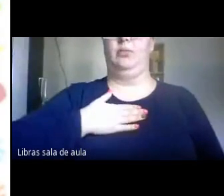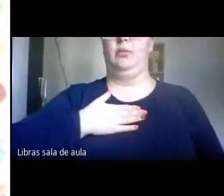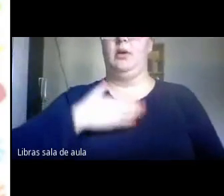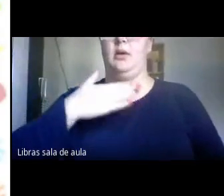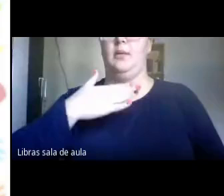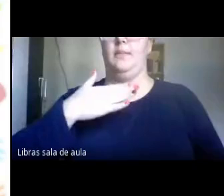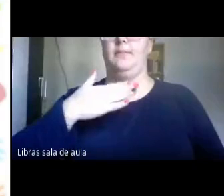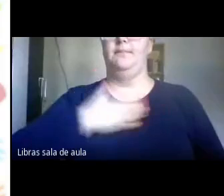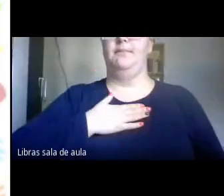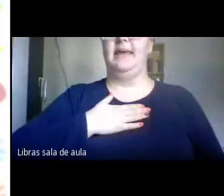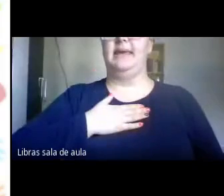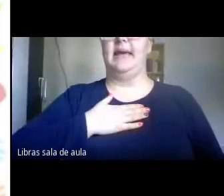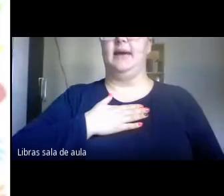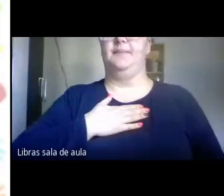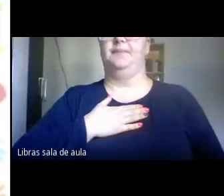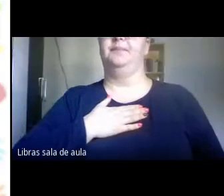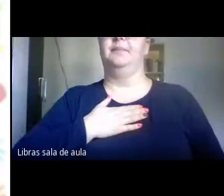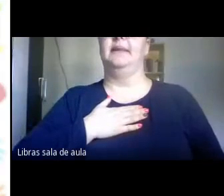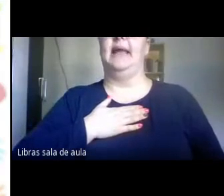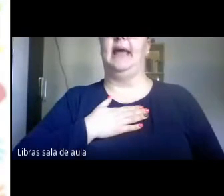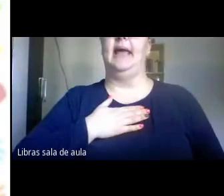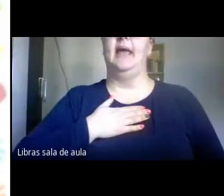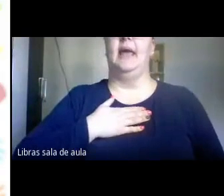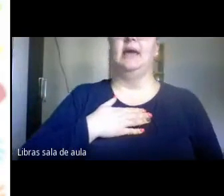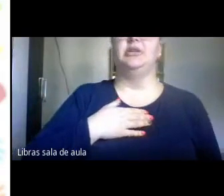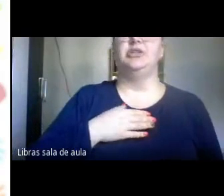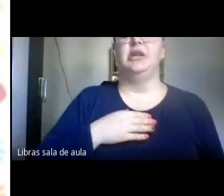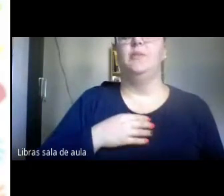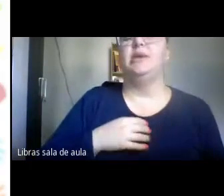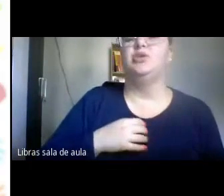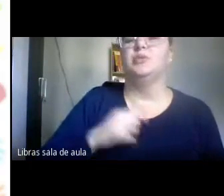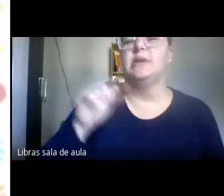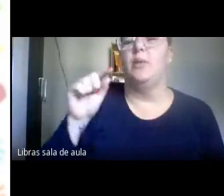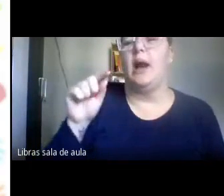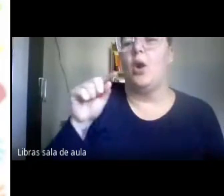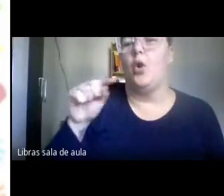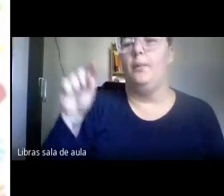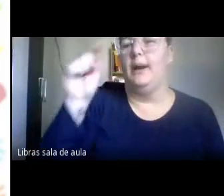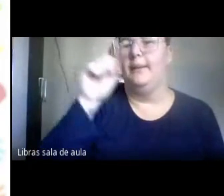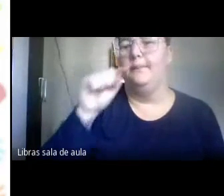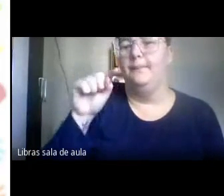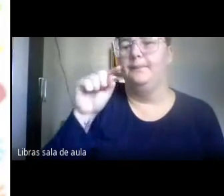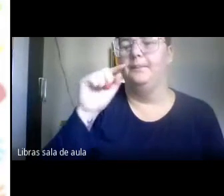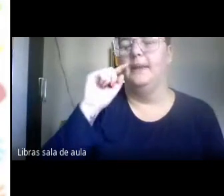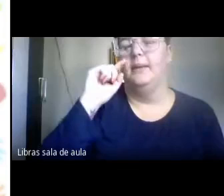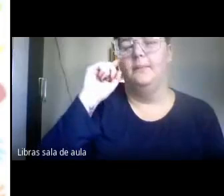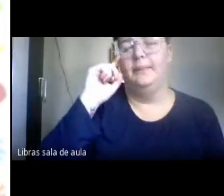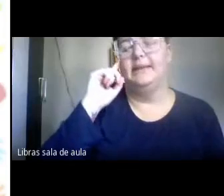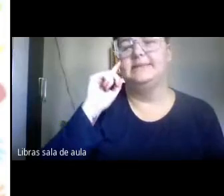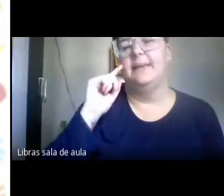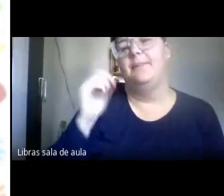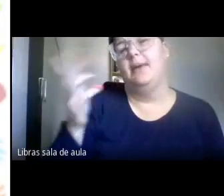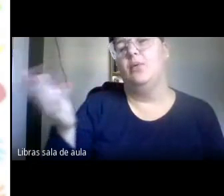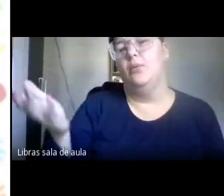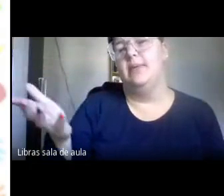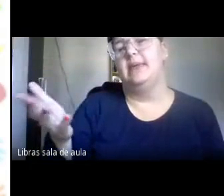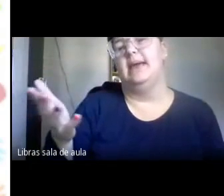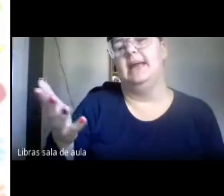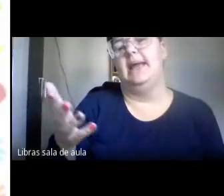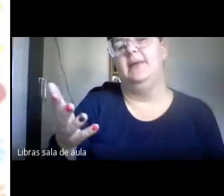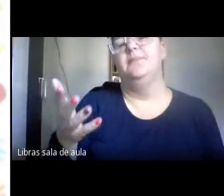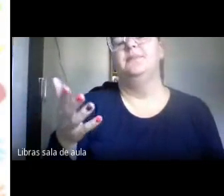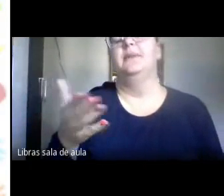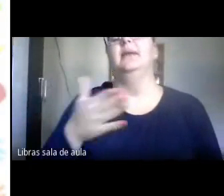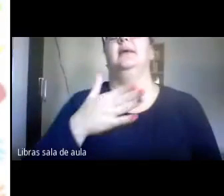Meu. Minha, né? A gente geralmente usa o arroba para dizer meu ou